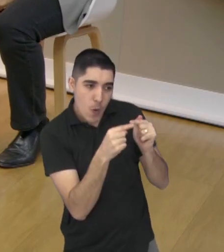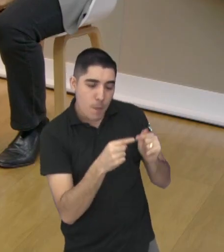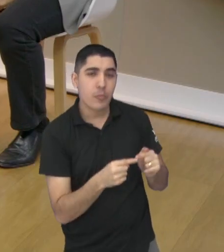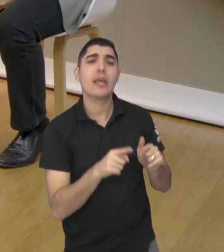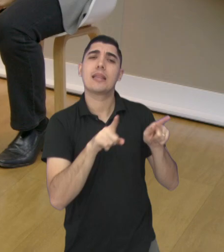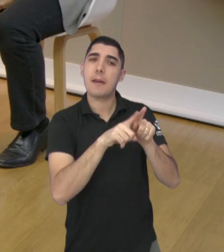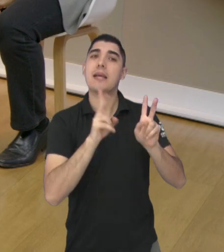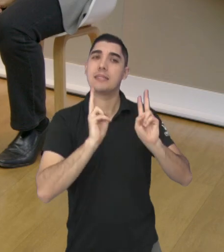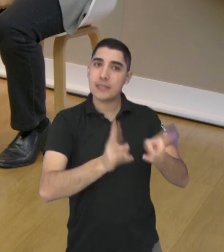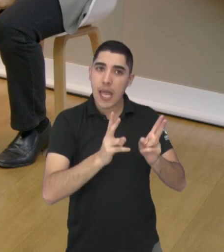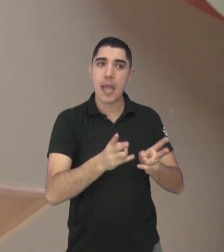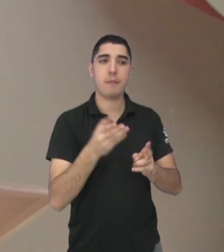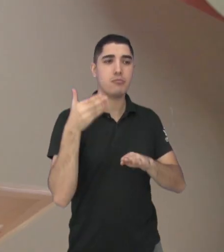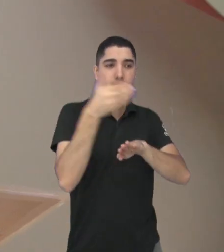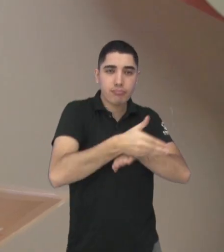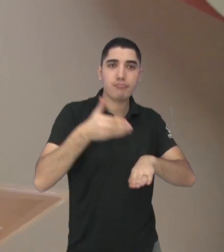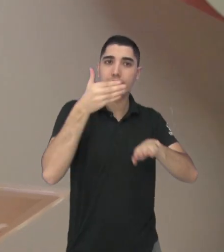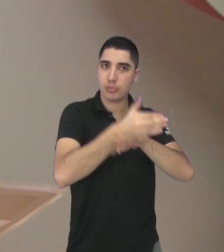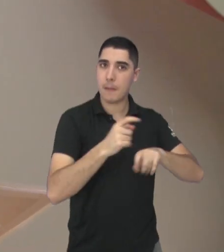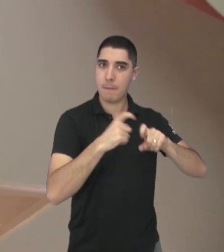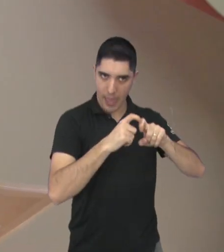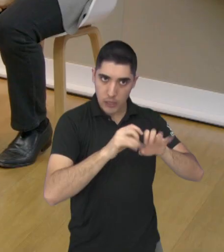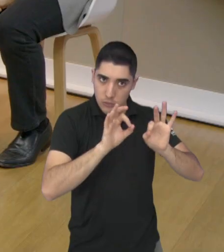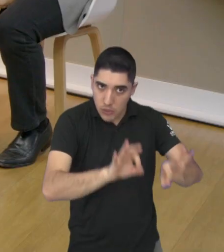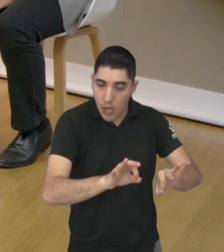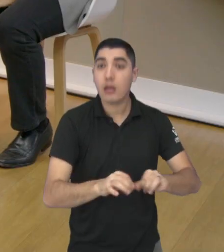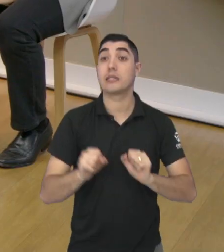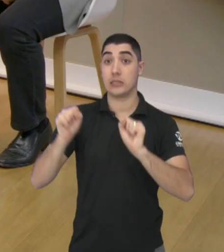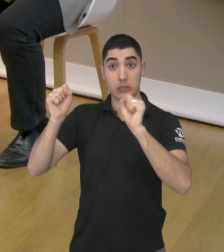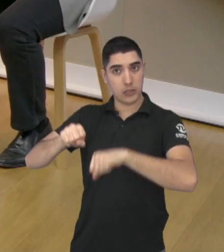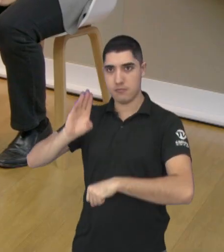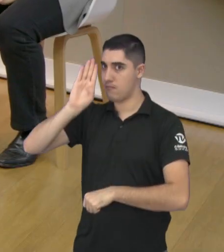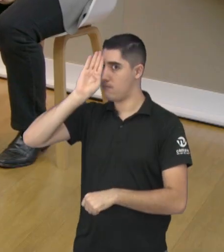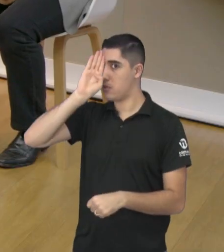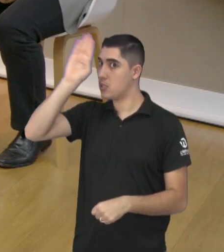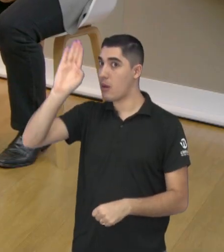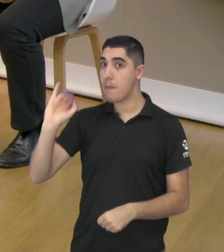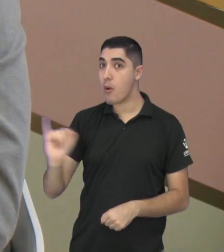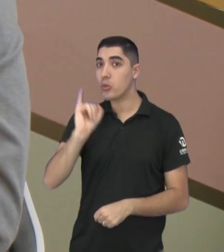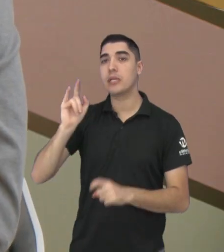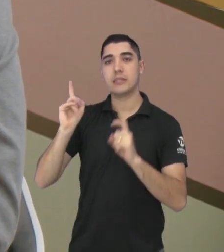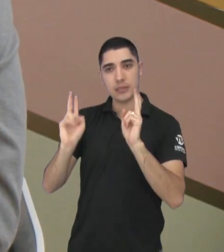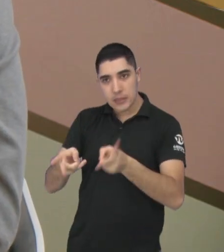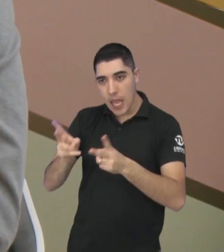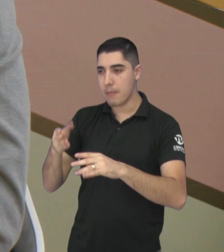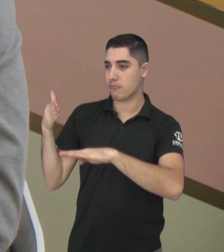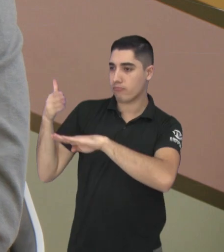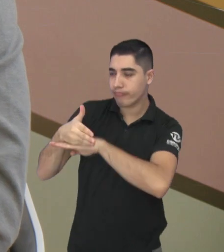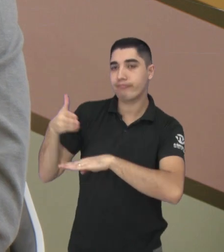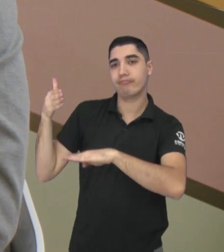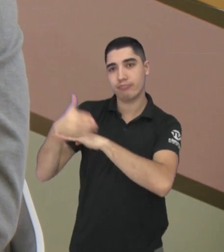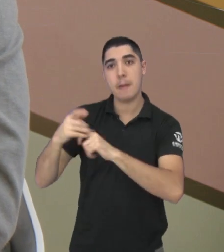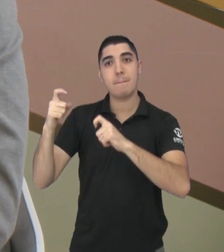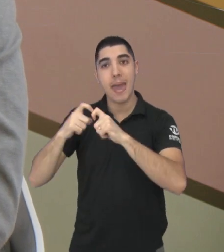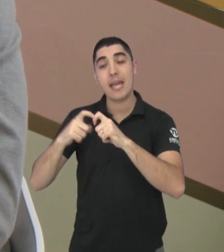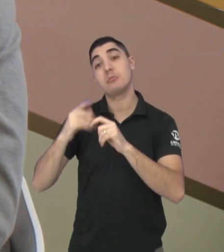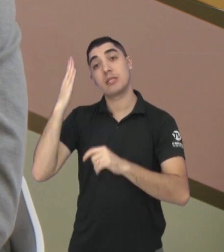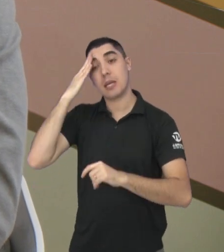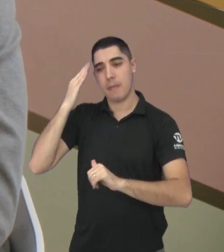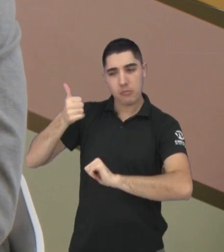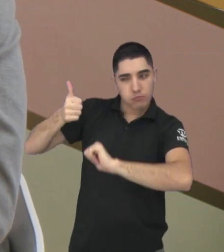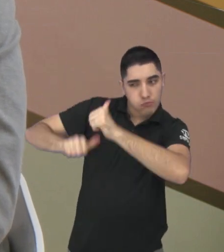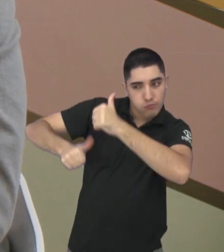consulta também periódica ao pediatra, é importante, né, acompanhar. As consultas periódicas servem para a